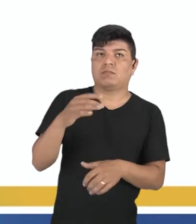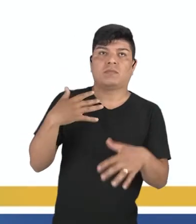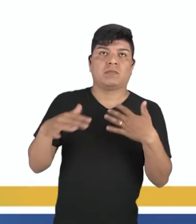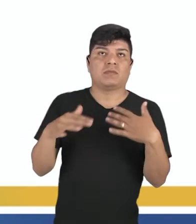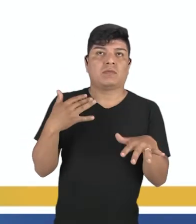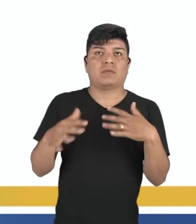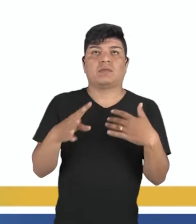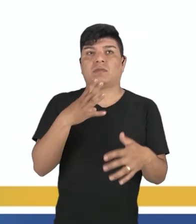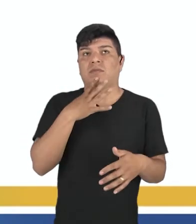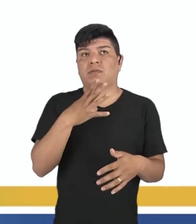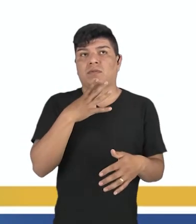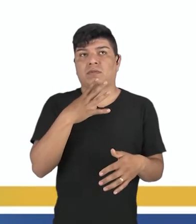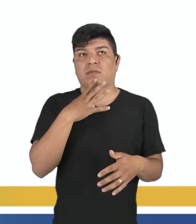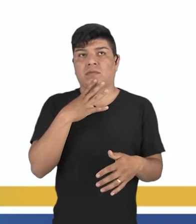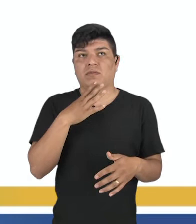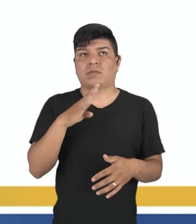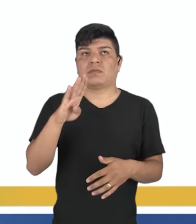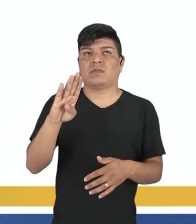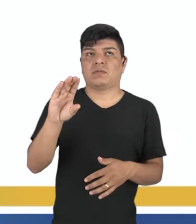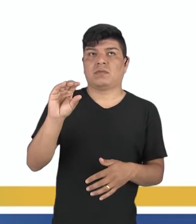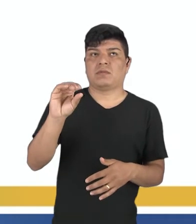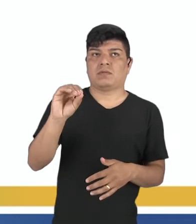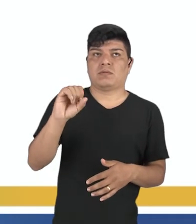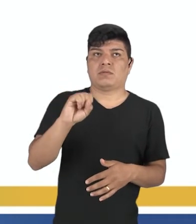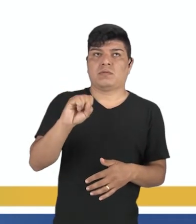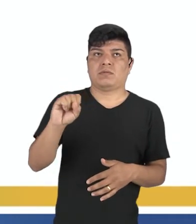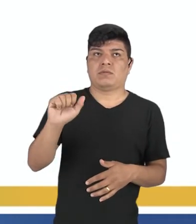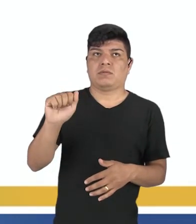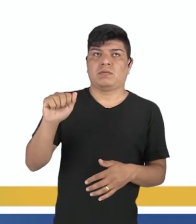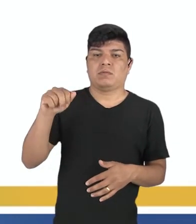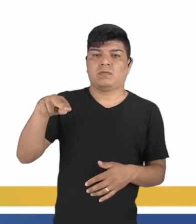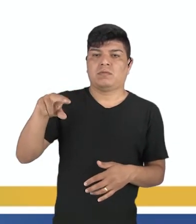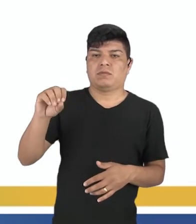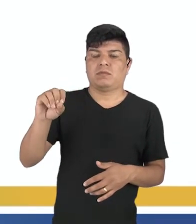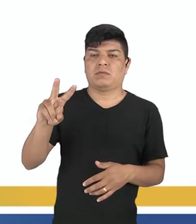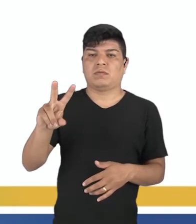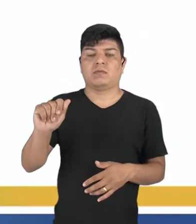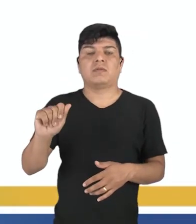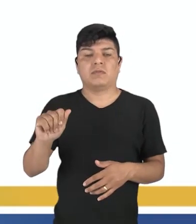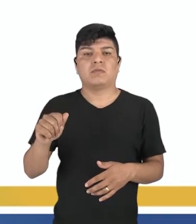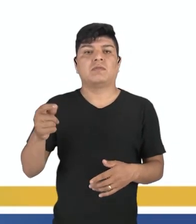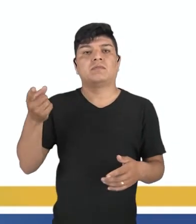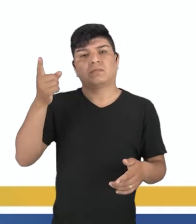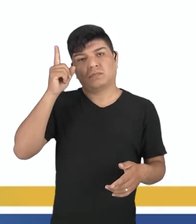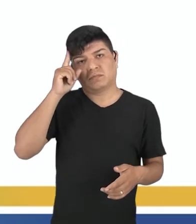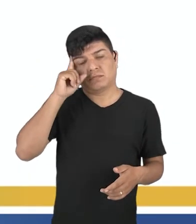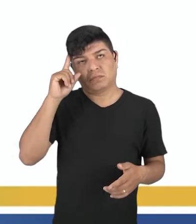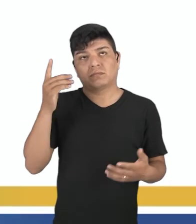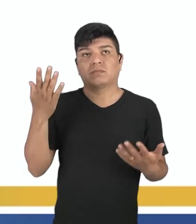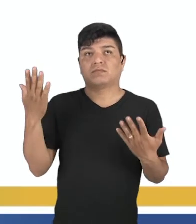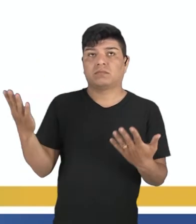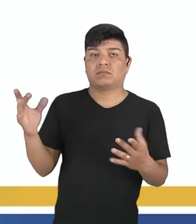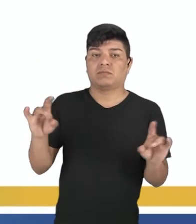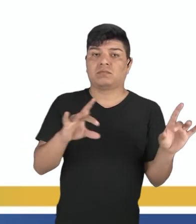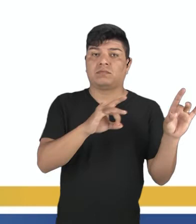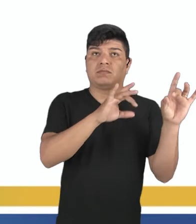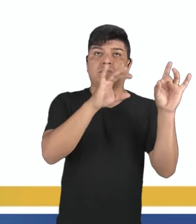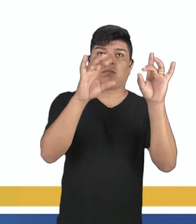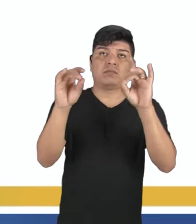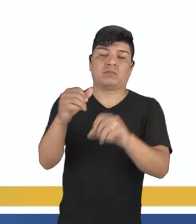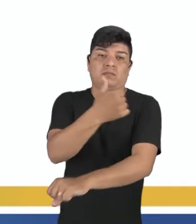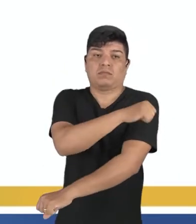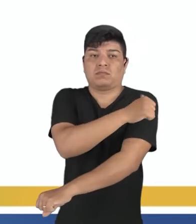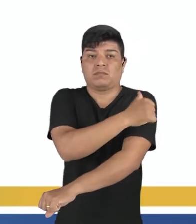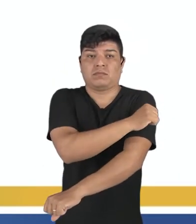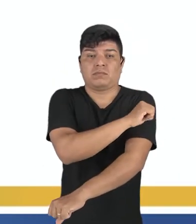ficou conhecido como Bossa Nova. O movimento demonstra o cotidiano local, em especial o